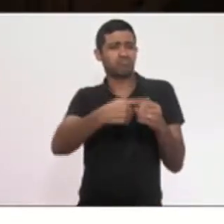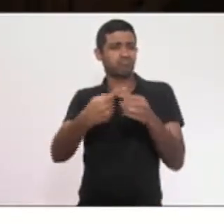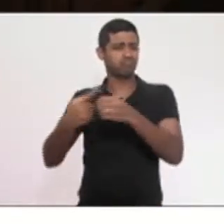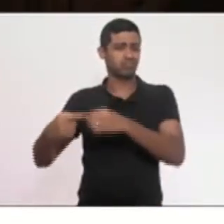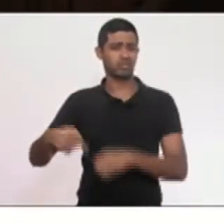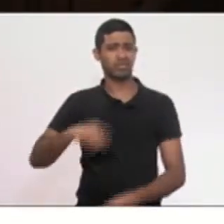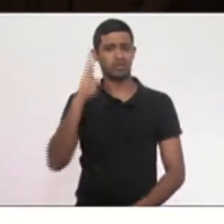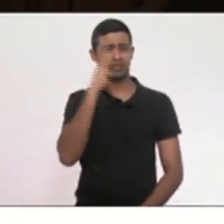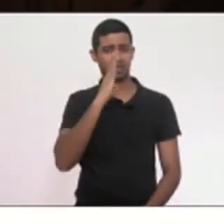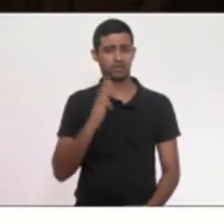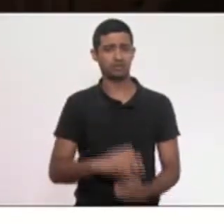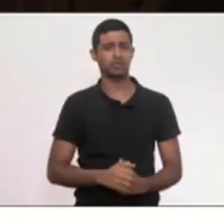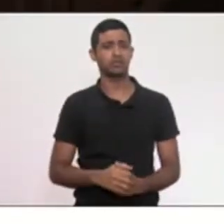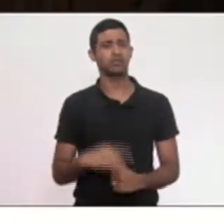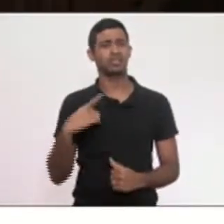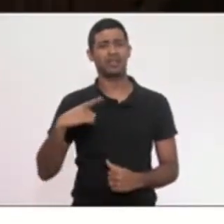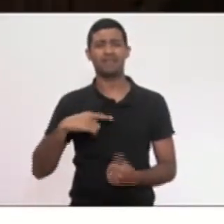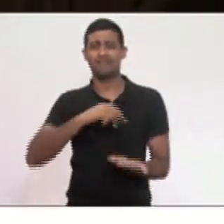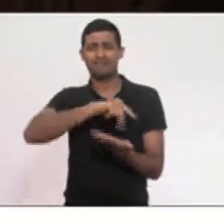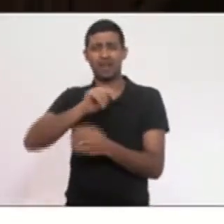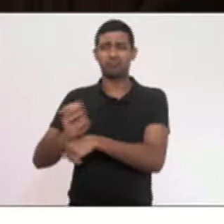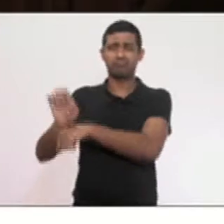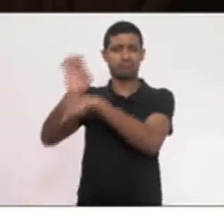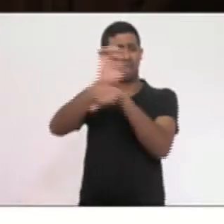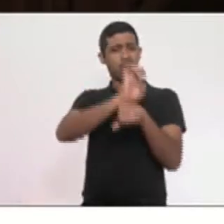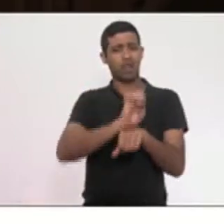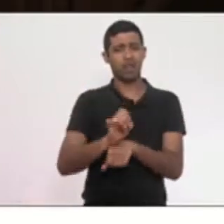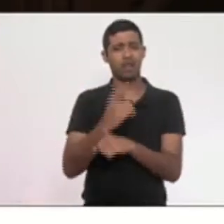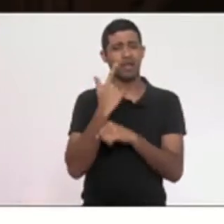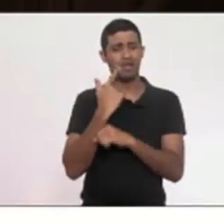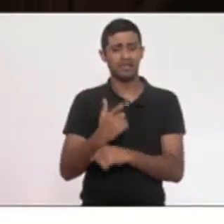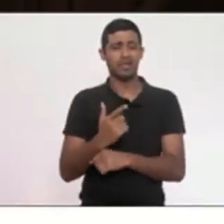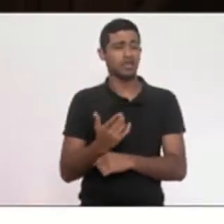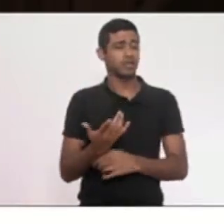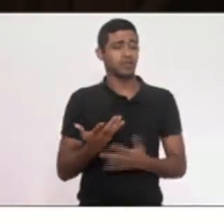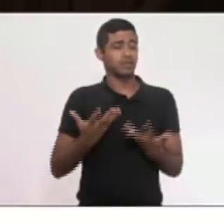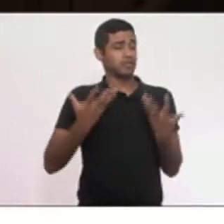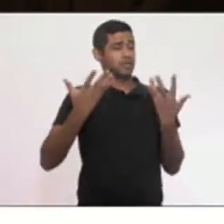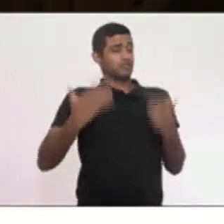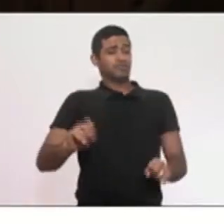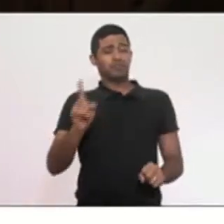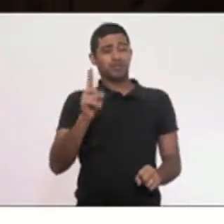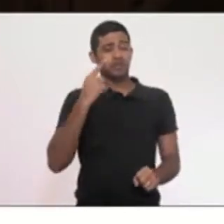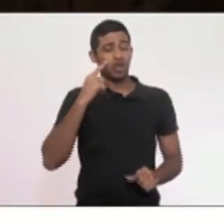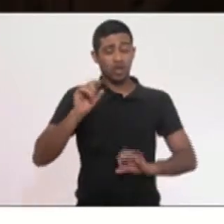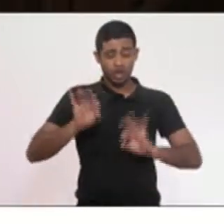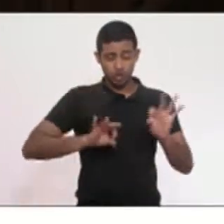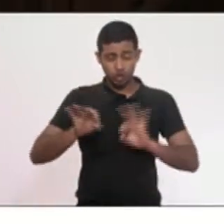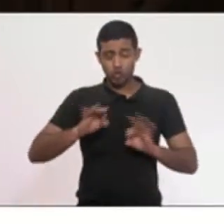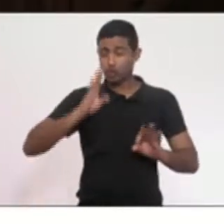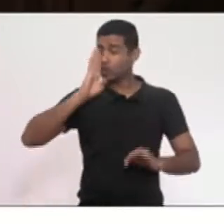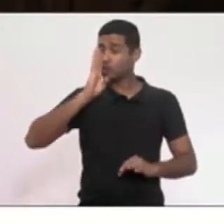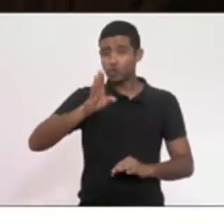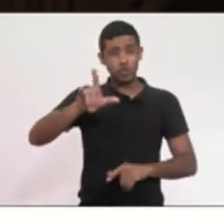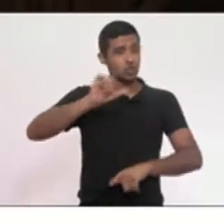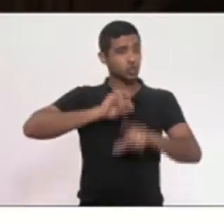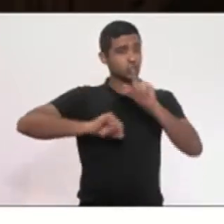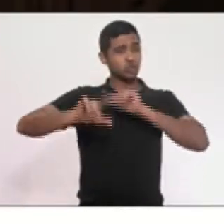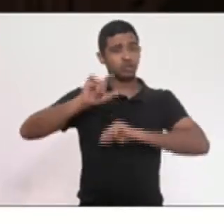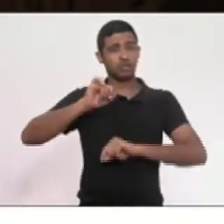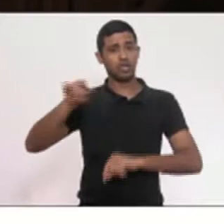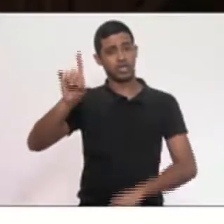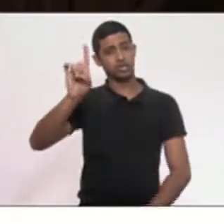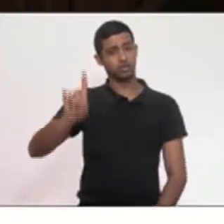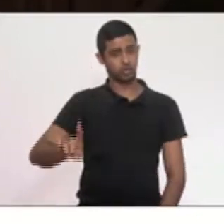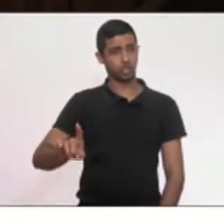brasileiros, em vários estados brasileiros, uma rejeição ao processo de escolha direta de diretores por